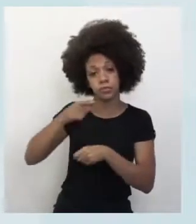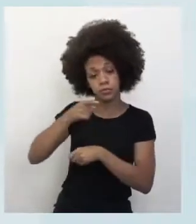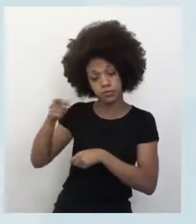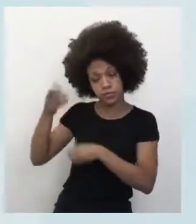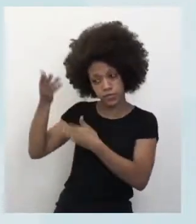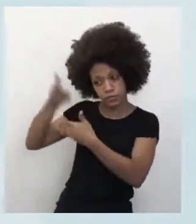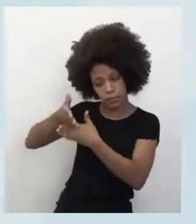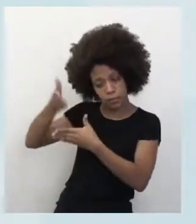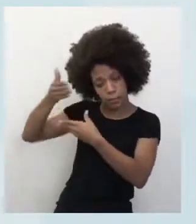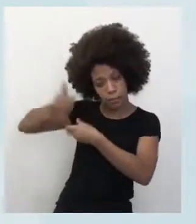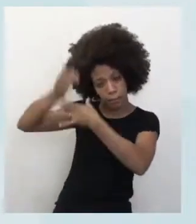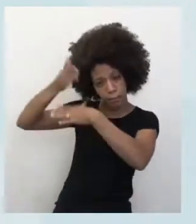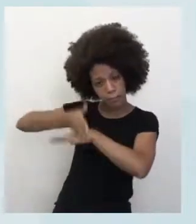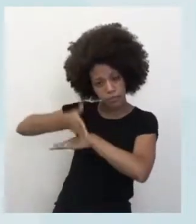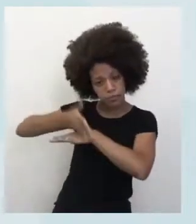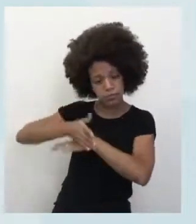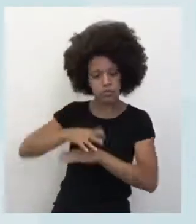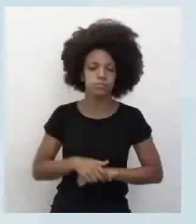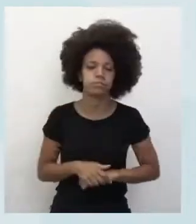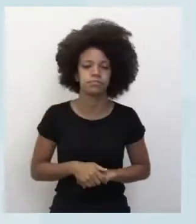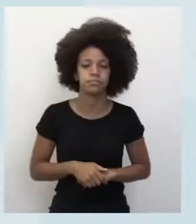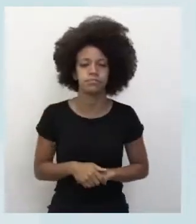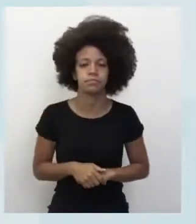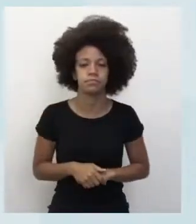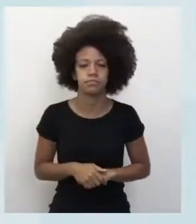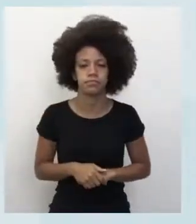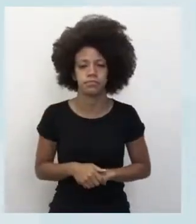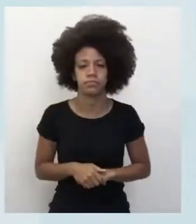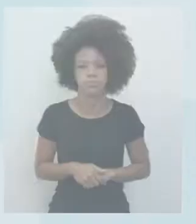Tony o que é estilo. 1 minuto.